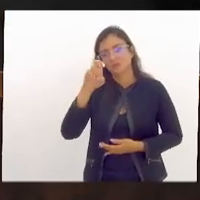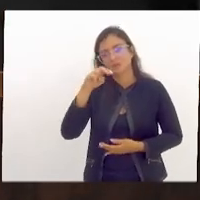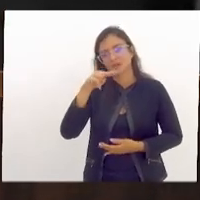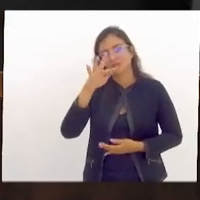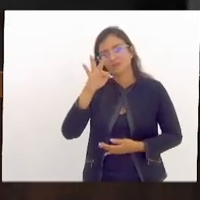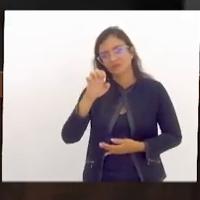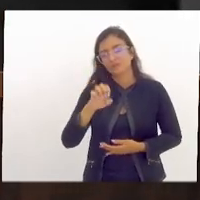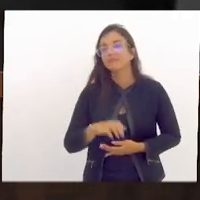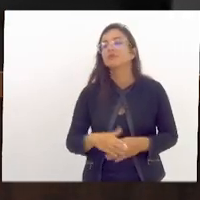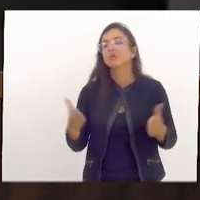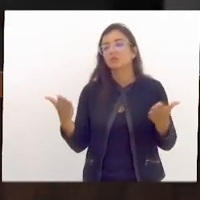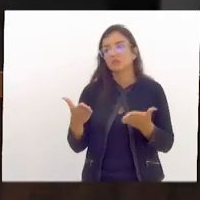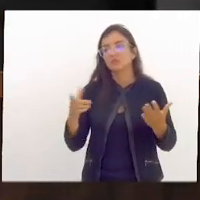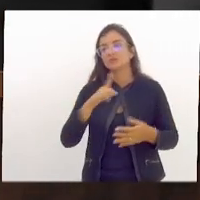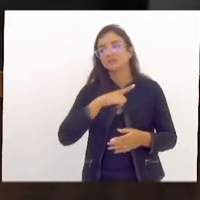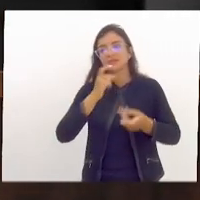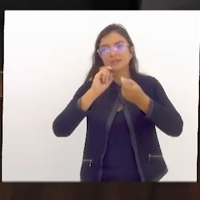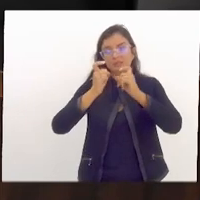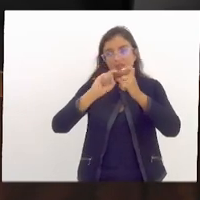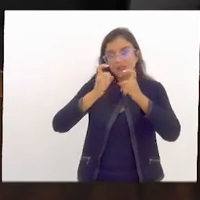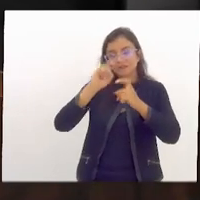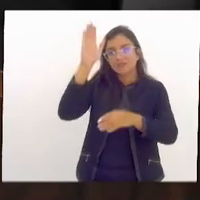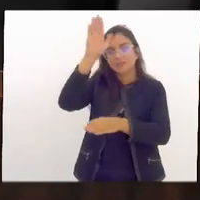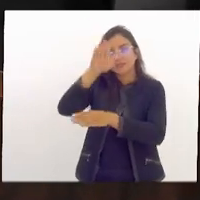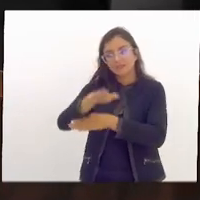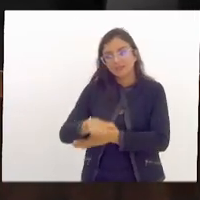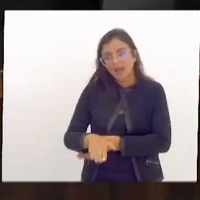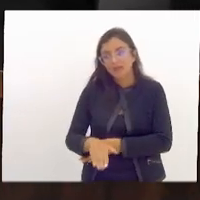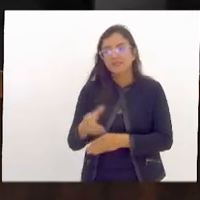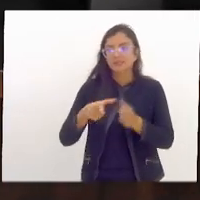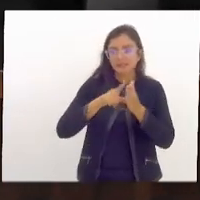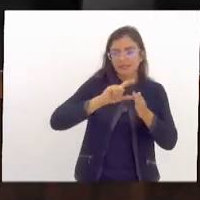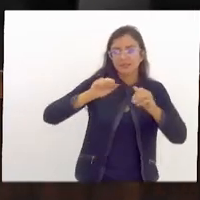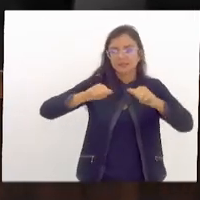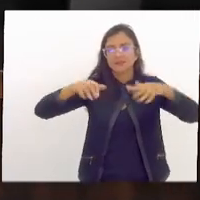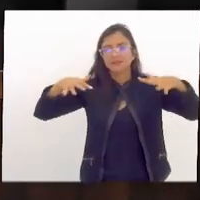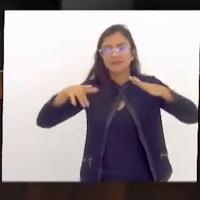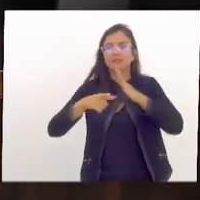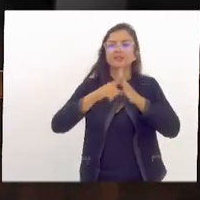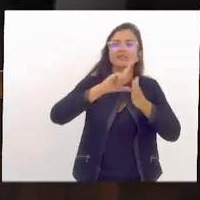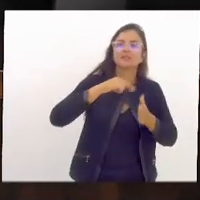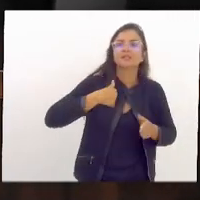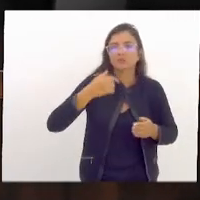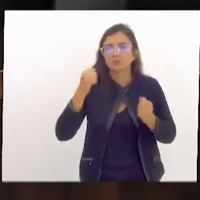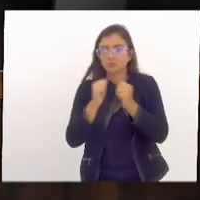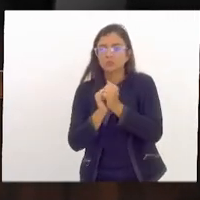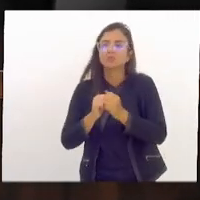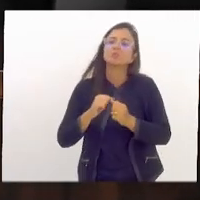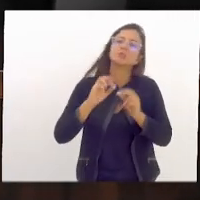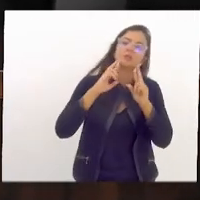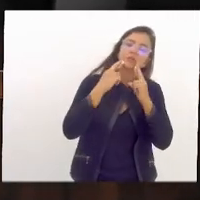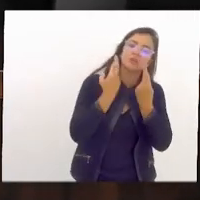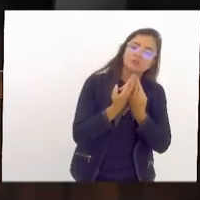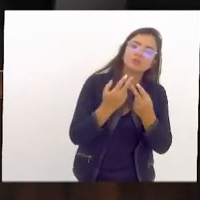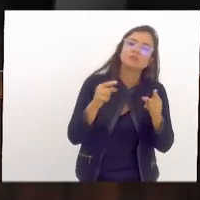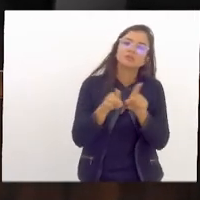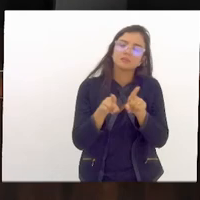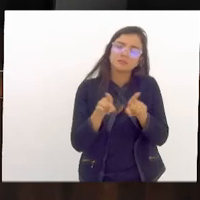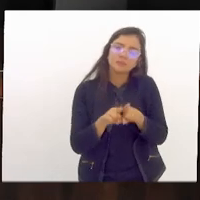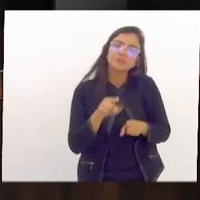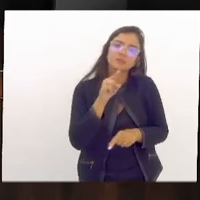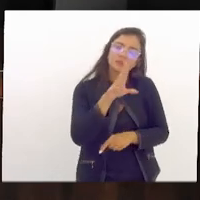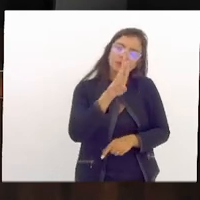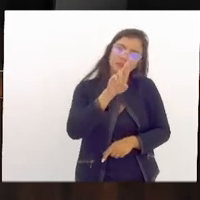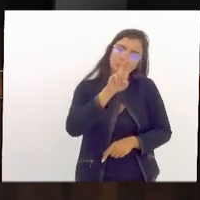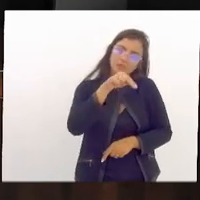tivemos uma reunião na parte da tarde, antes da sessão plenária. Eu participei da reunião, o deputado Bruno Dauaire participou também. Também